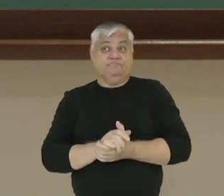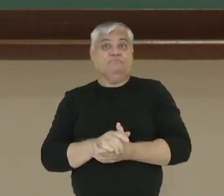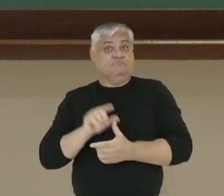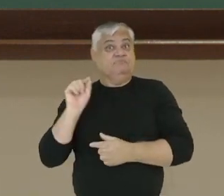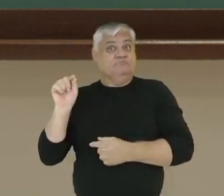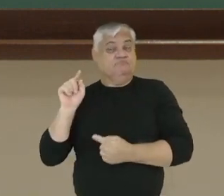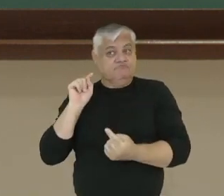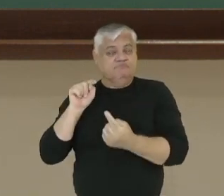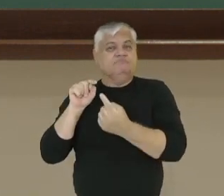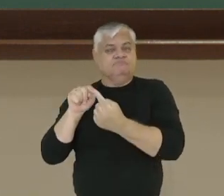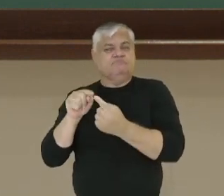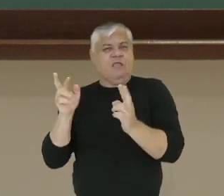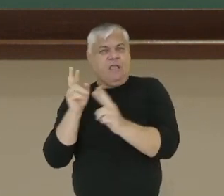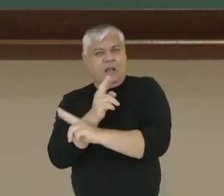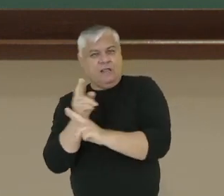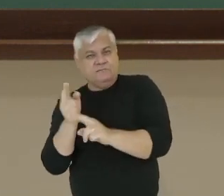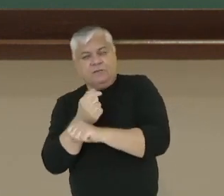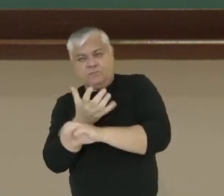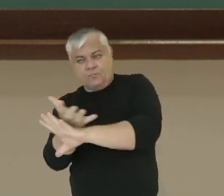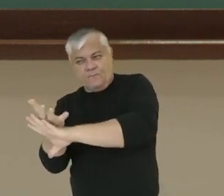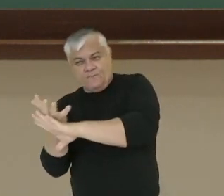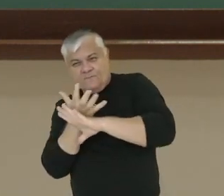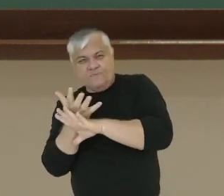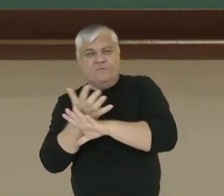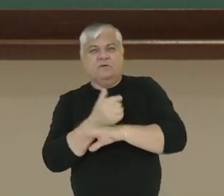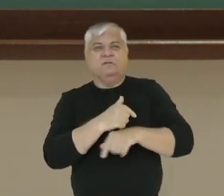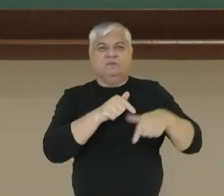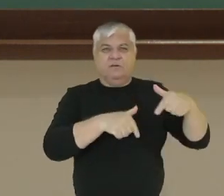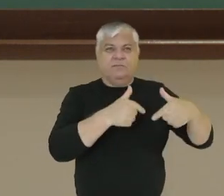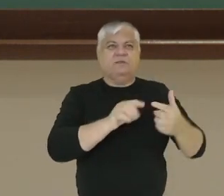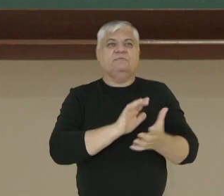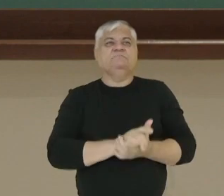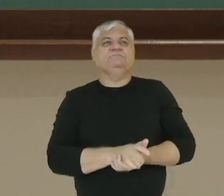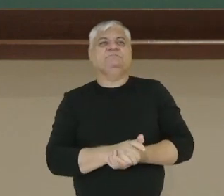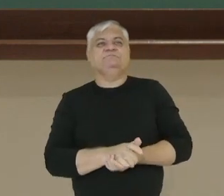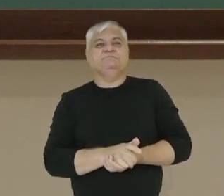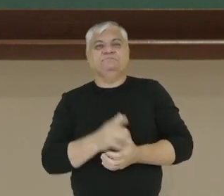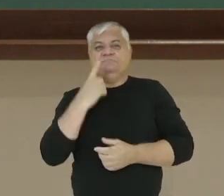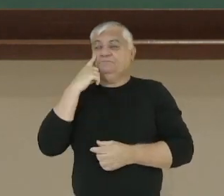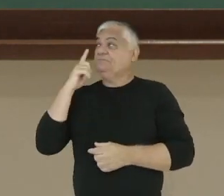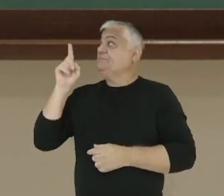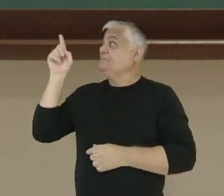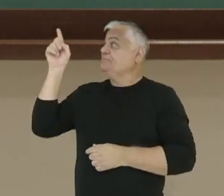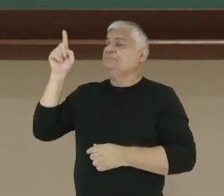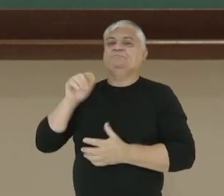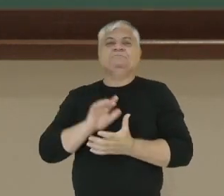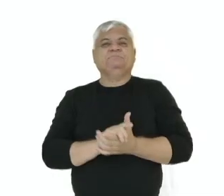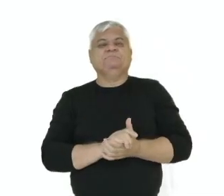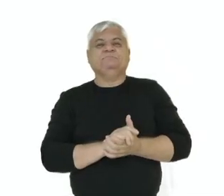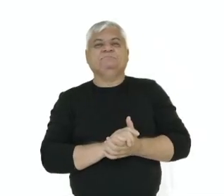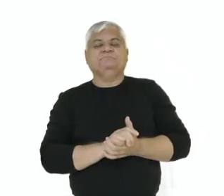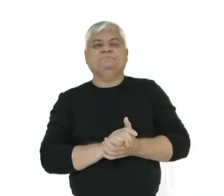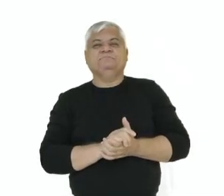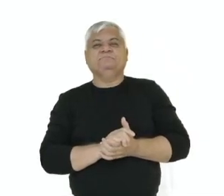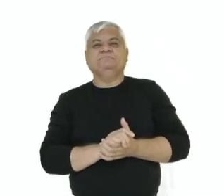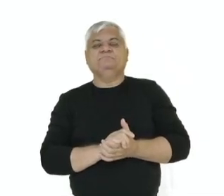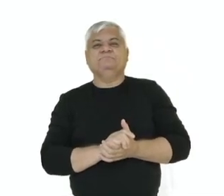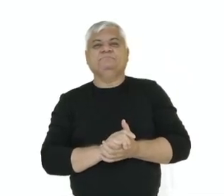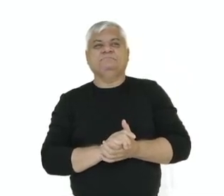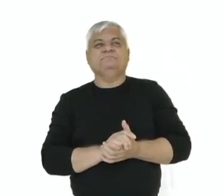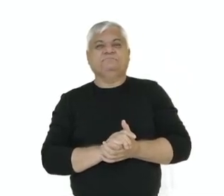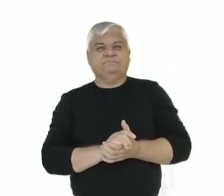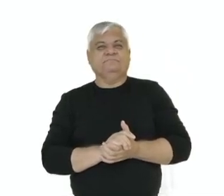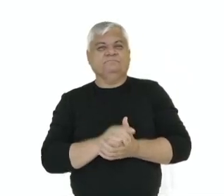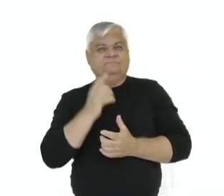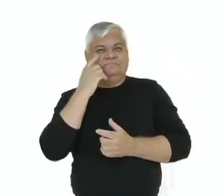era a relação entre deserto e emprego. Tá? Vamos observar outra charge. Observe a